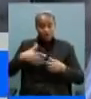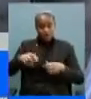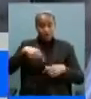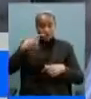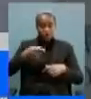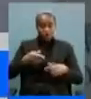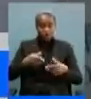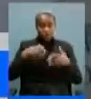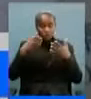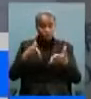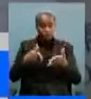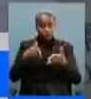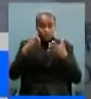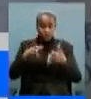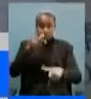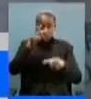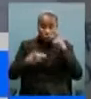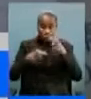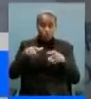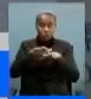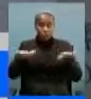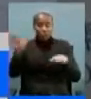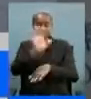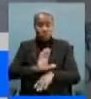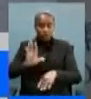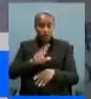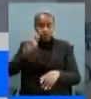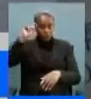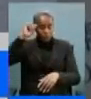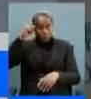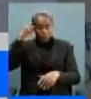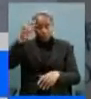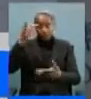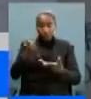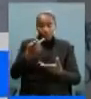destino, que é de ajudar as populações a nível nacional afetadas pelo mau ano agrícola.